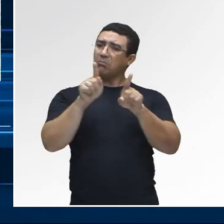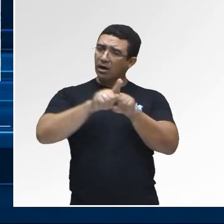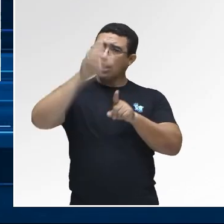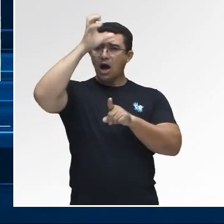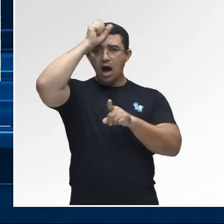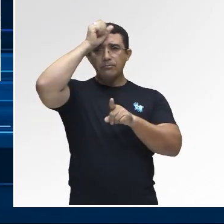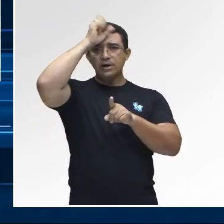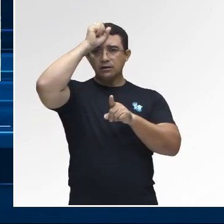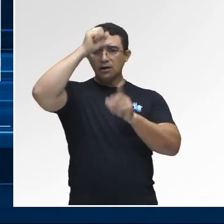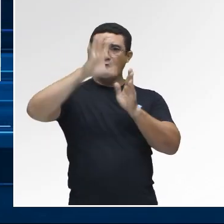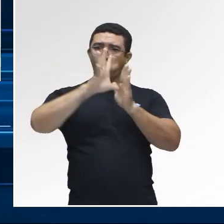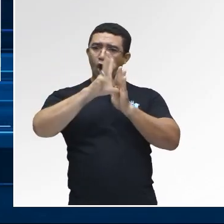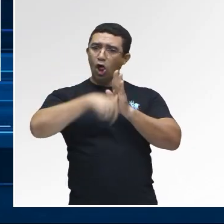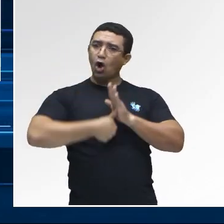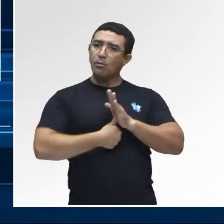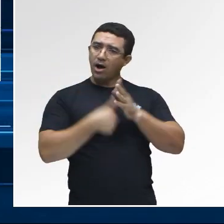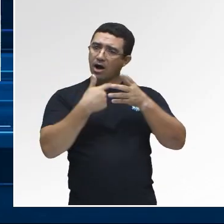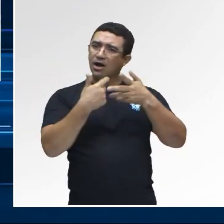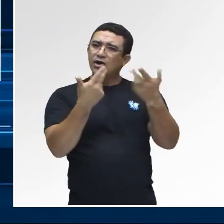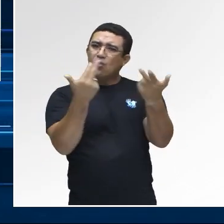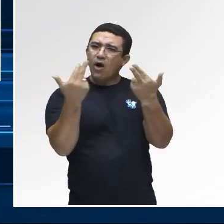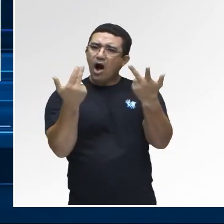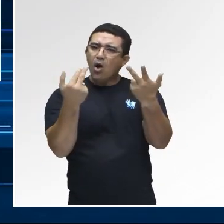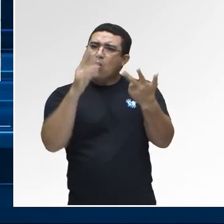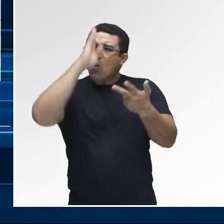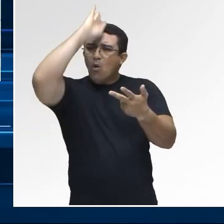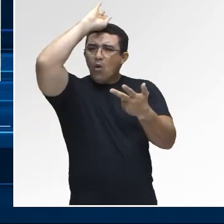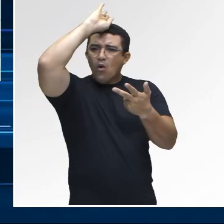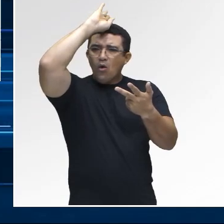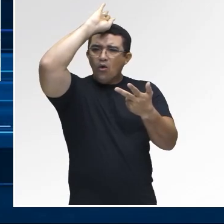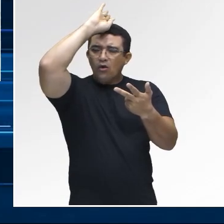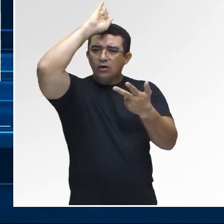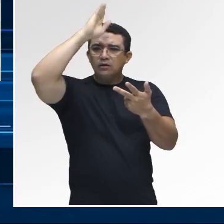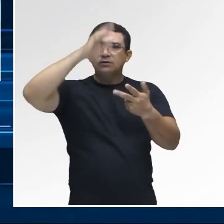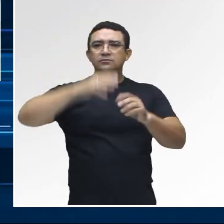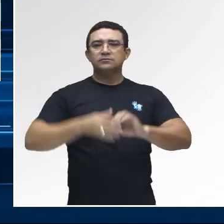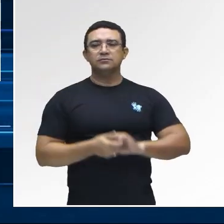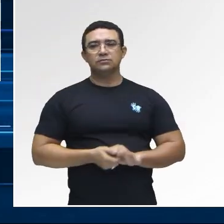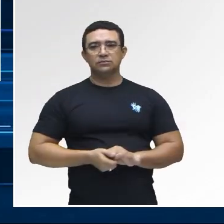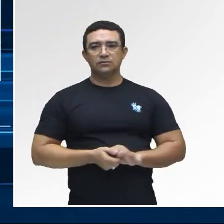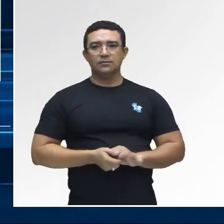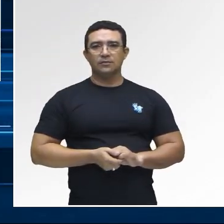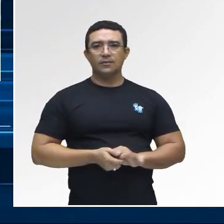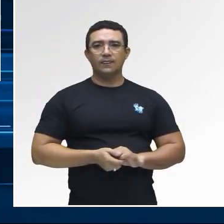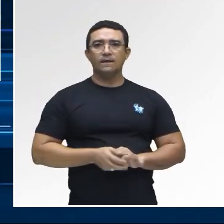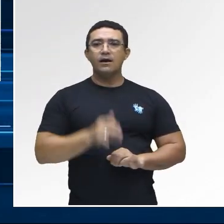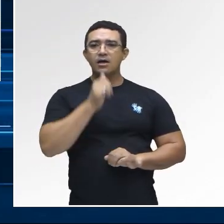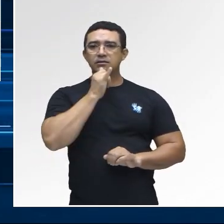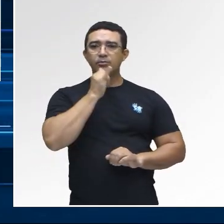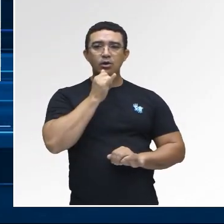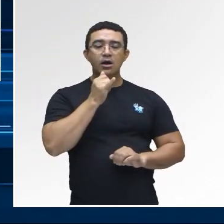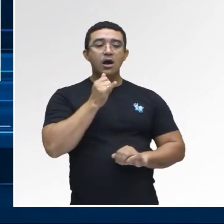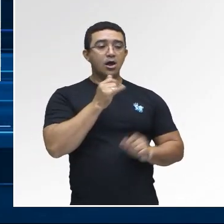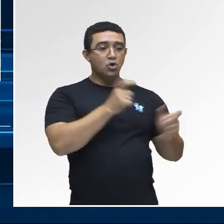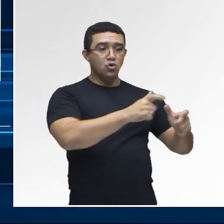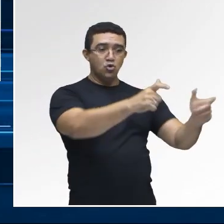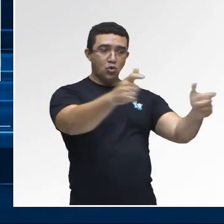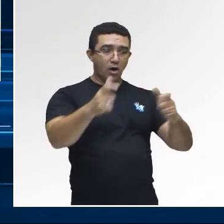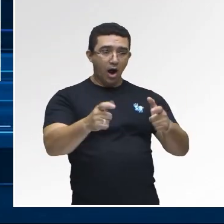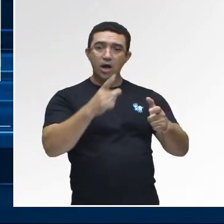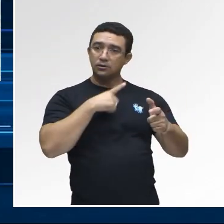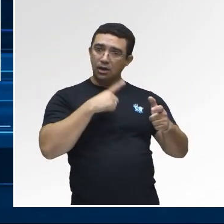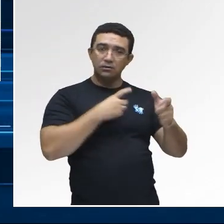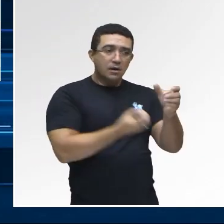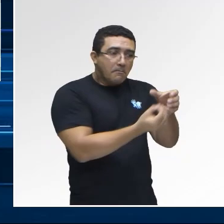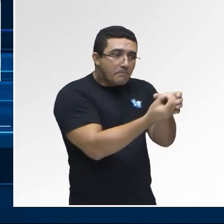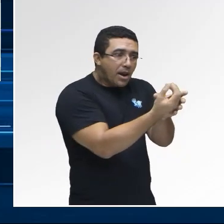eles tinham se construído dentro de um solo muito ruim para a plantação. Áreas alagadiças, pântanos.